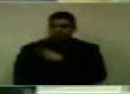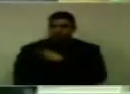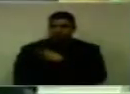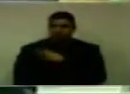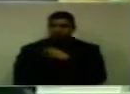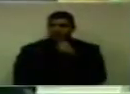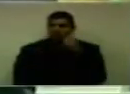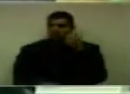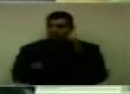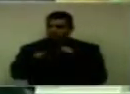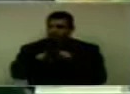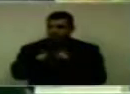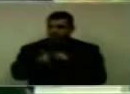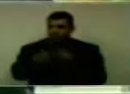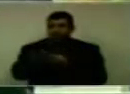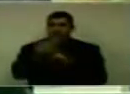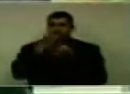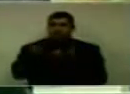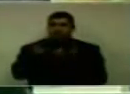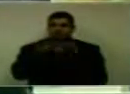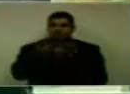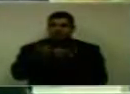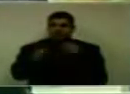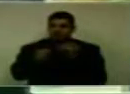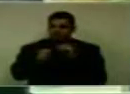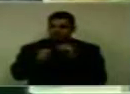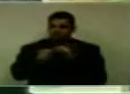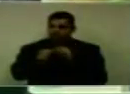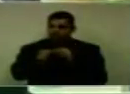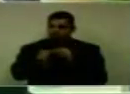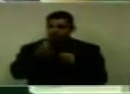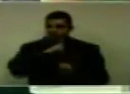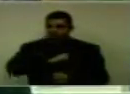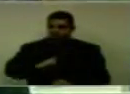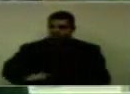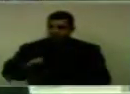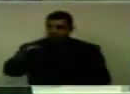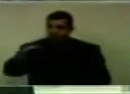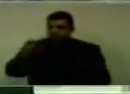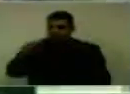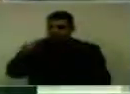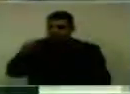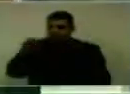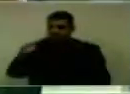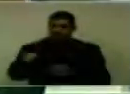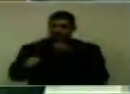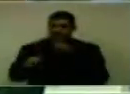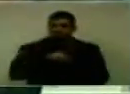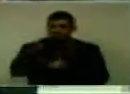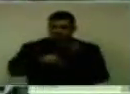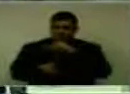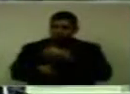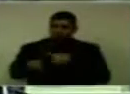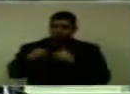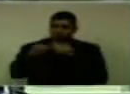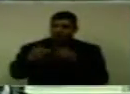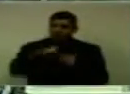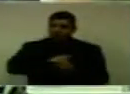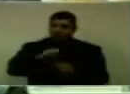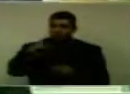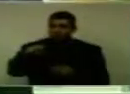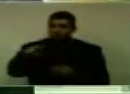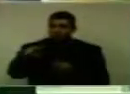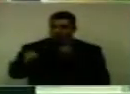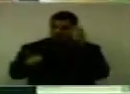acho legítima também a defesa que se faz pelo deputado Chico Preto em relação ao atual governo